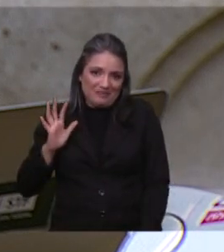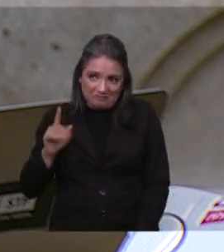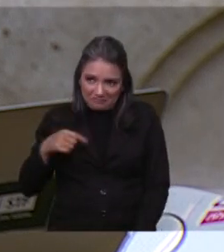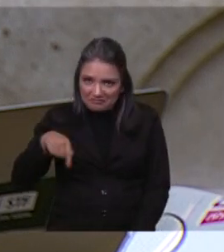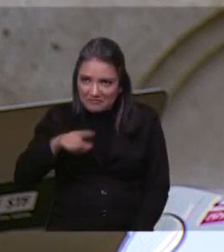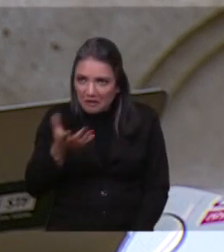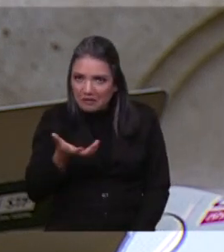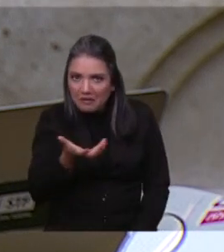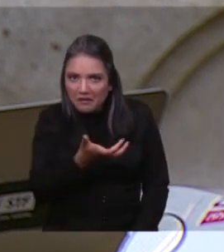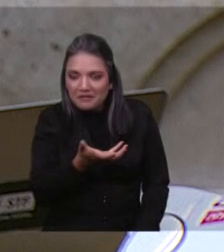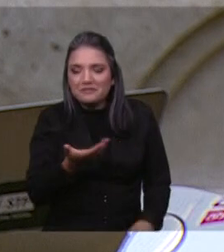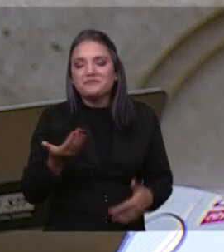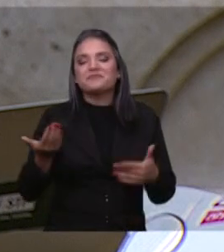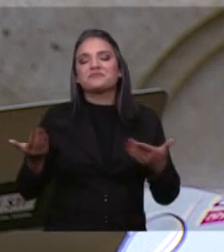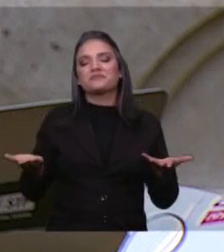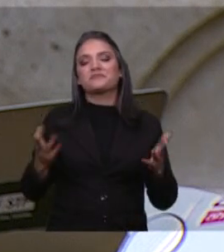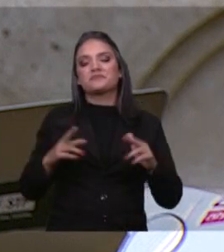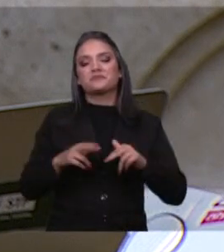Portanto,